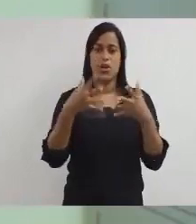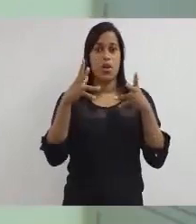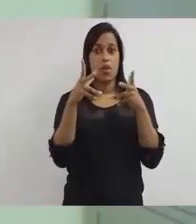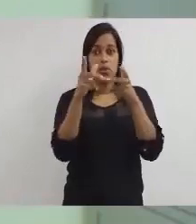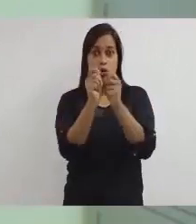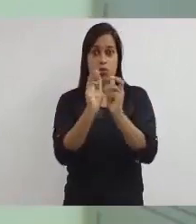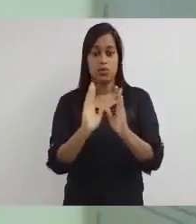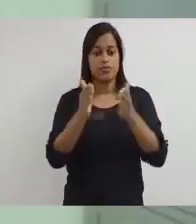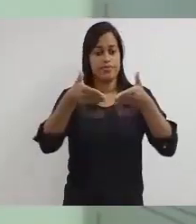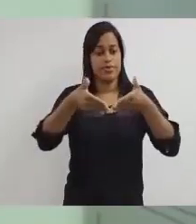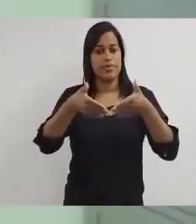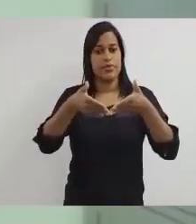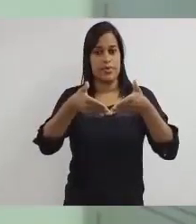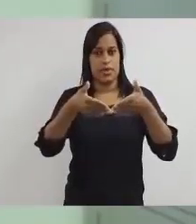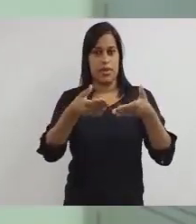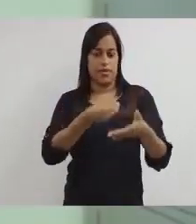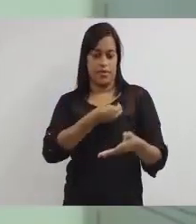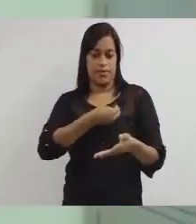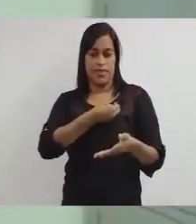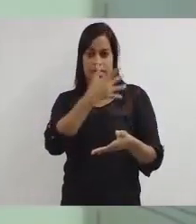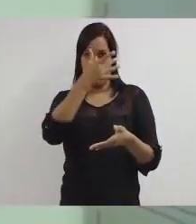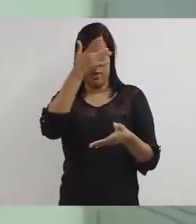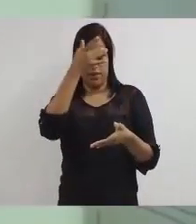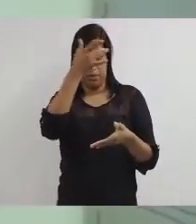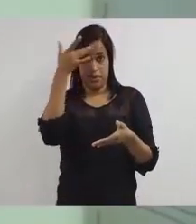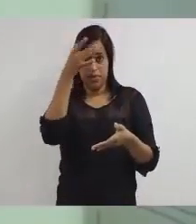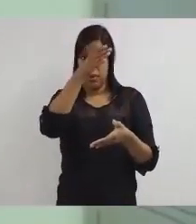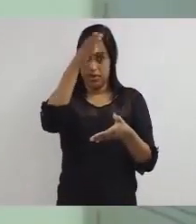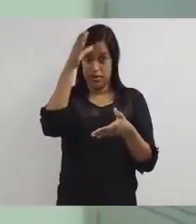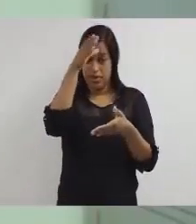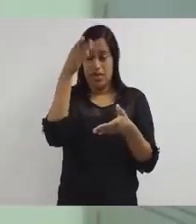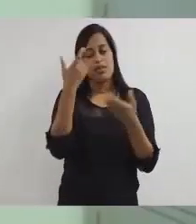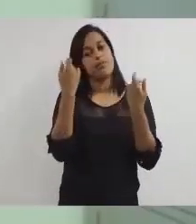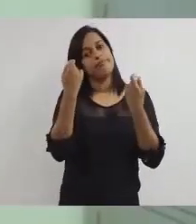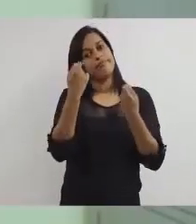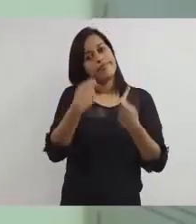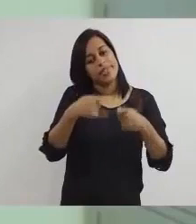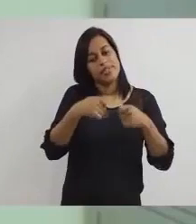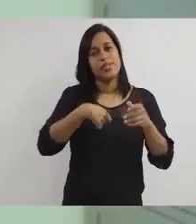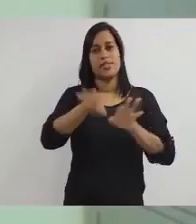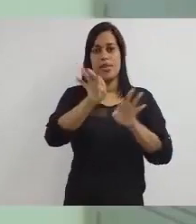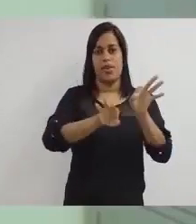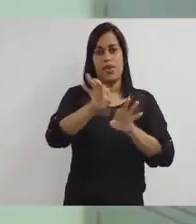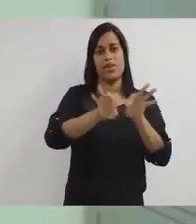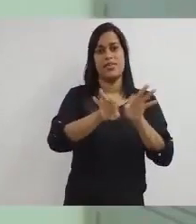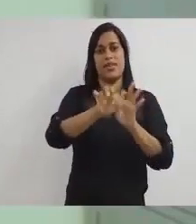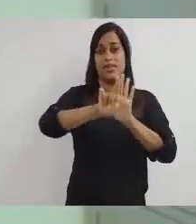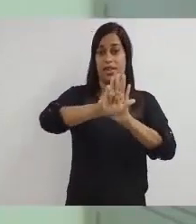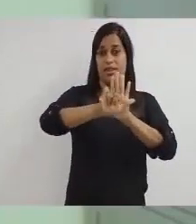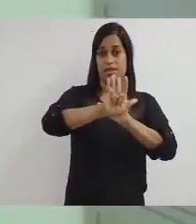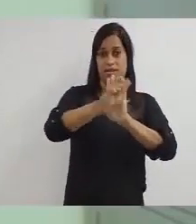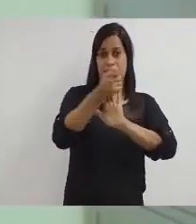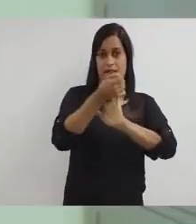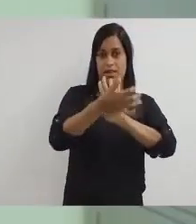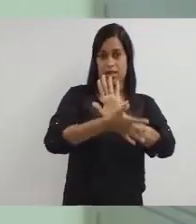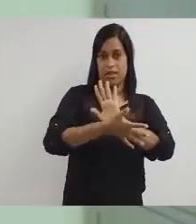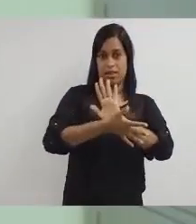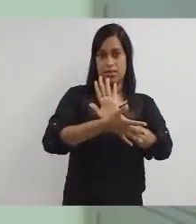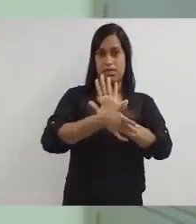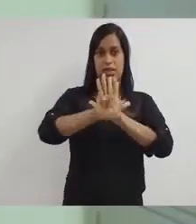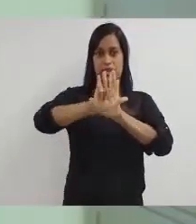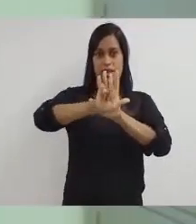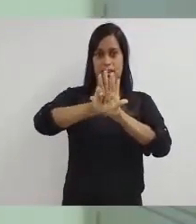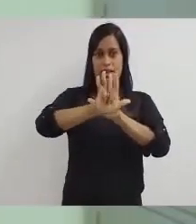ficar congelada, vai ficar constante. Essa lei, chamada de lei